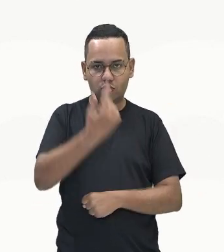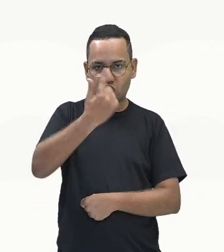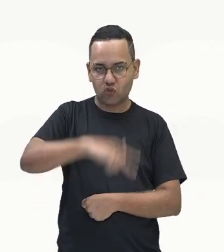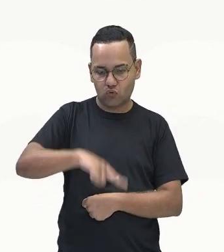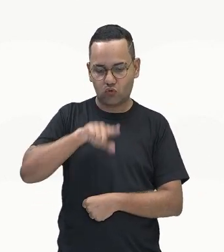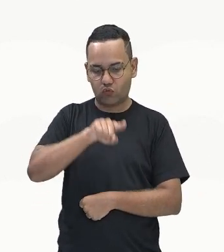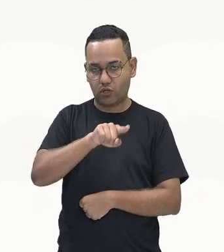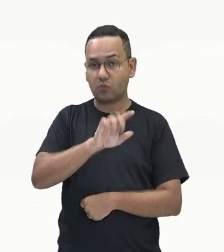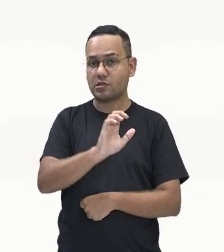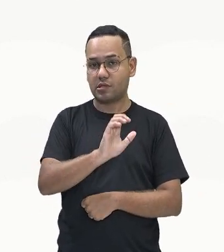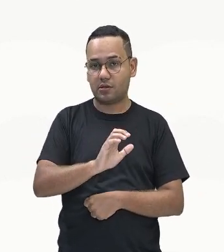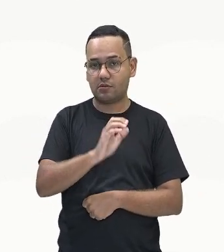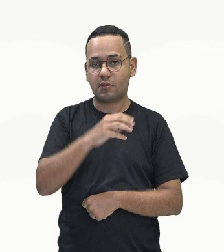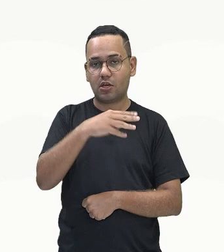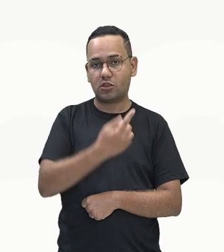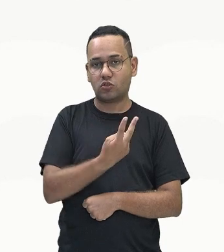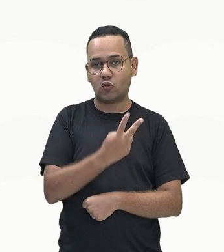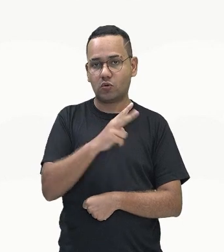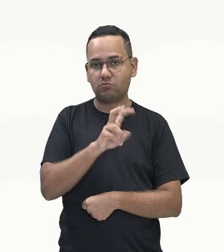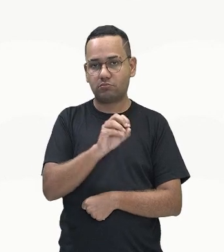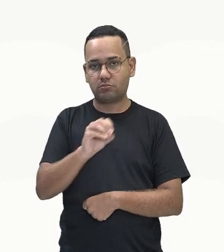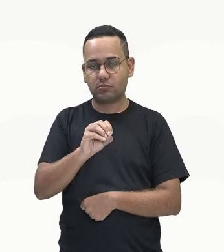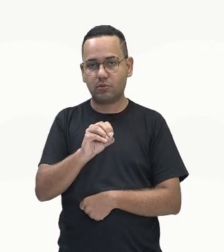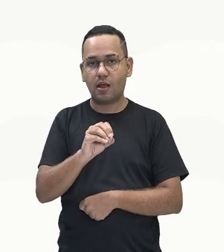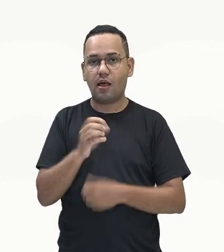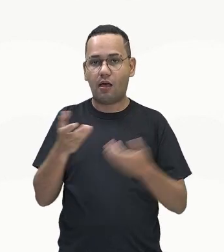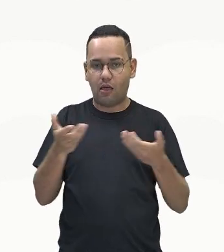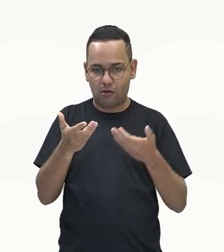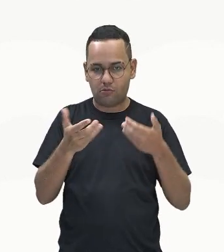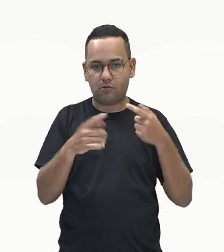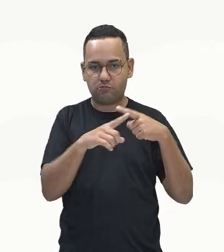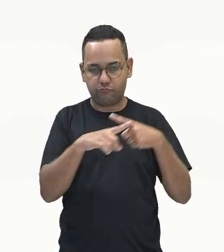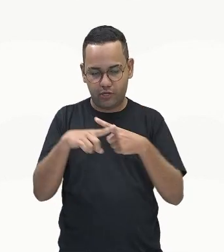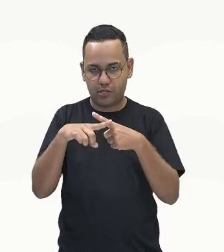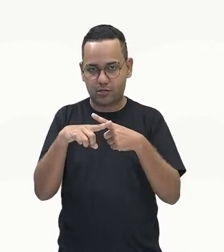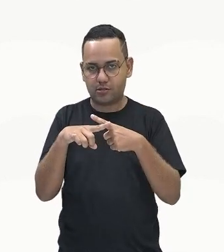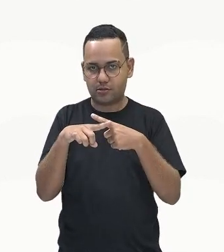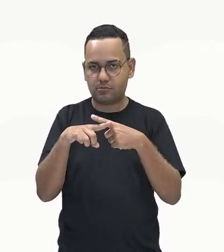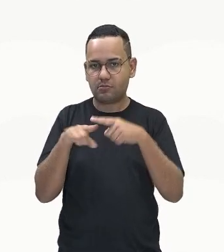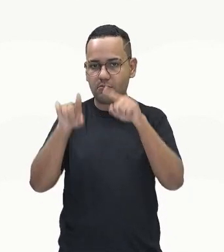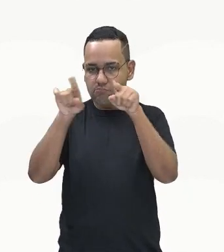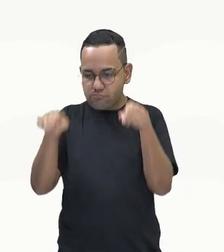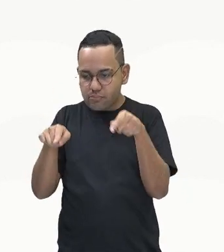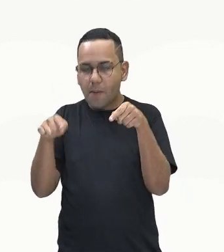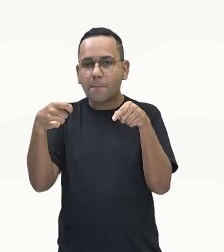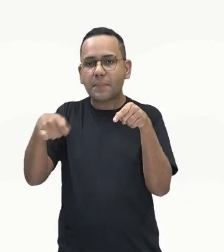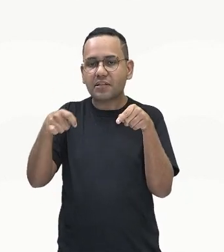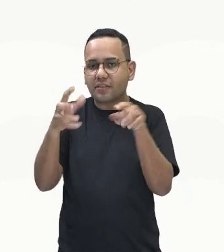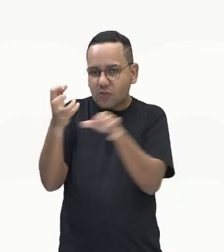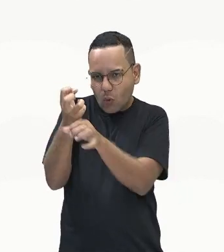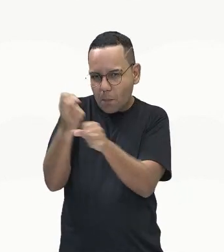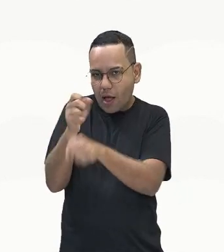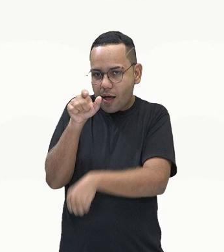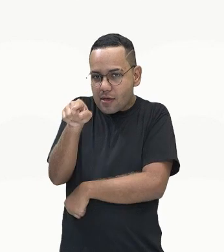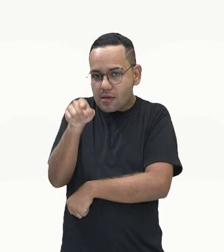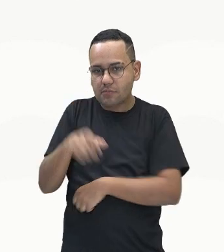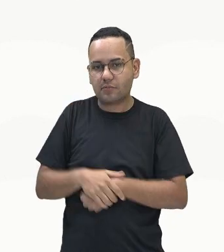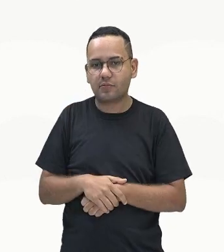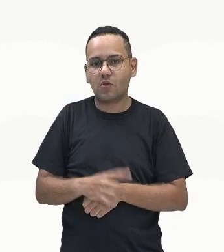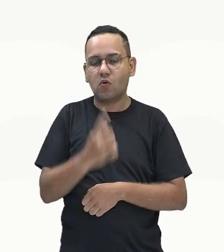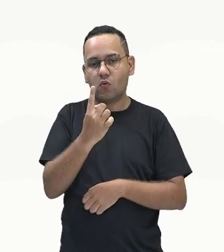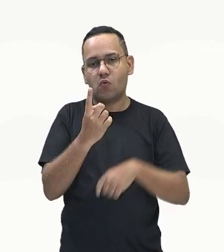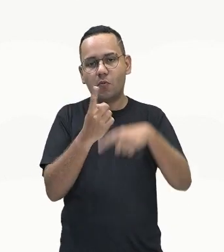E somamos aí os nossos valores de dentro do parênteses. Nós temos 1 mais 0,3, ou seja, 1 mais 0,3 é igual